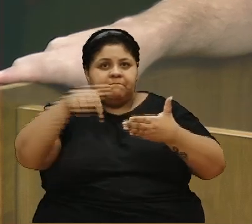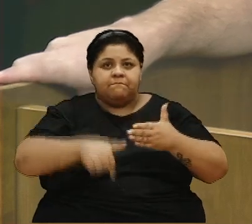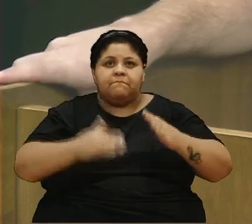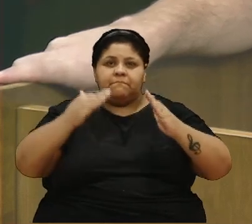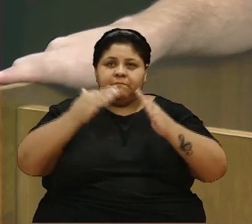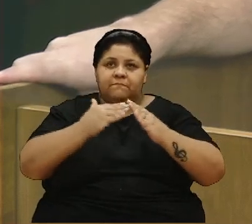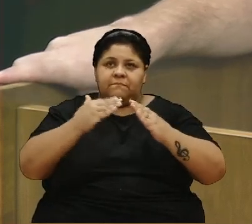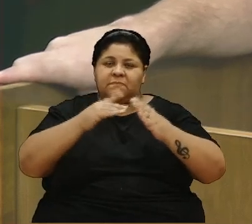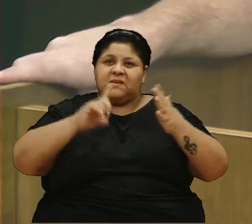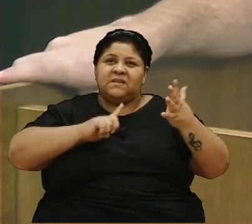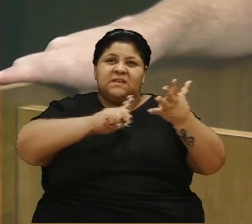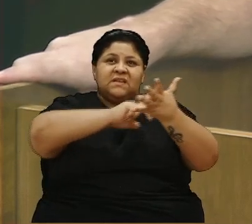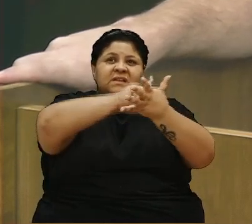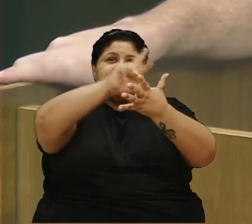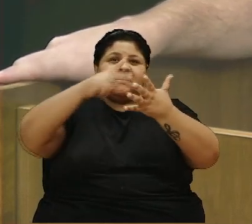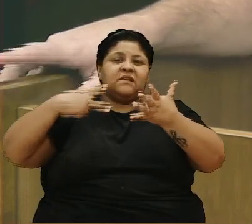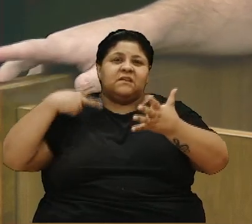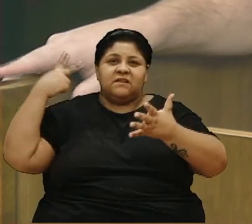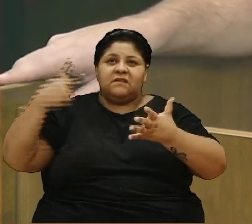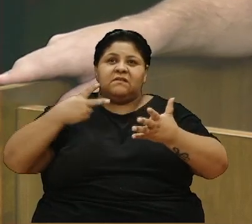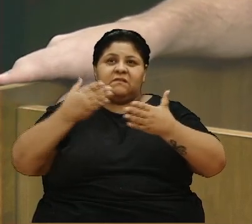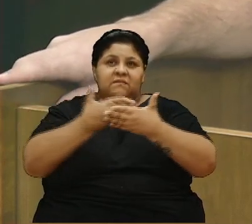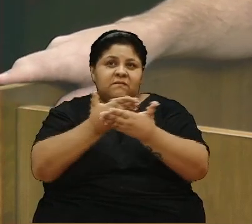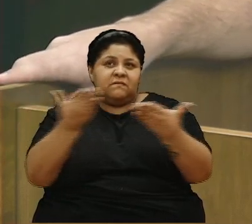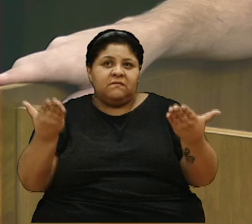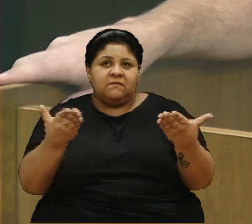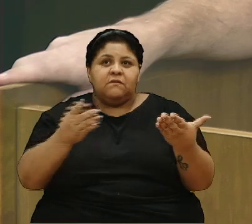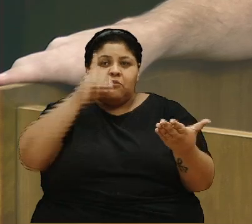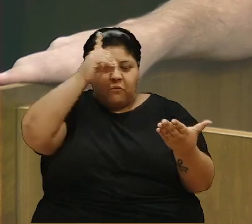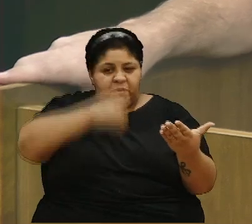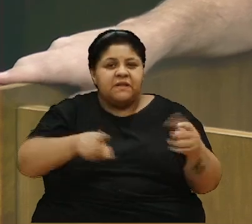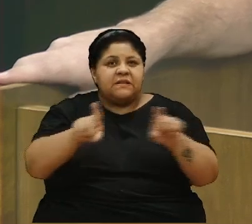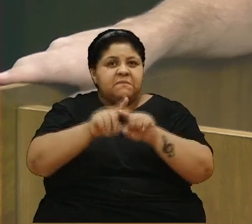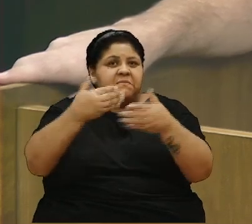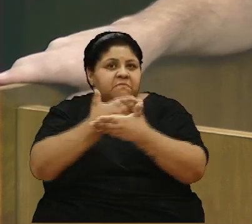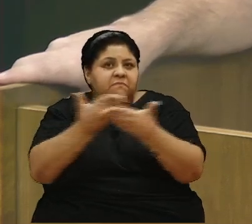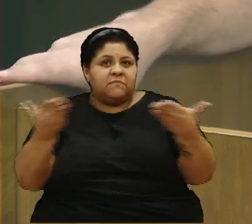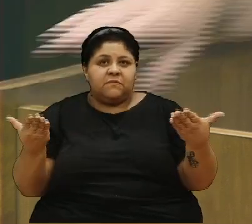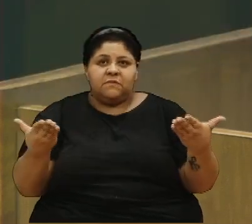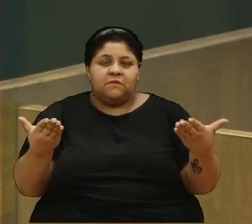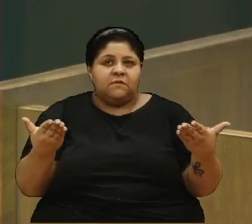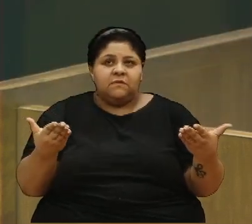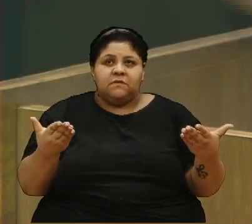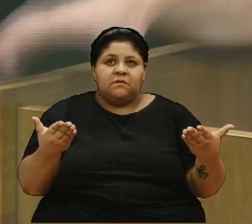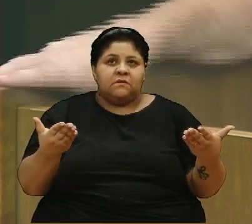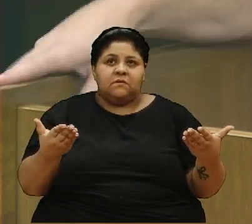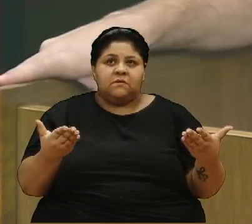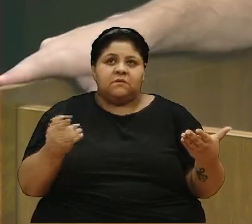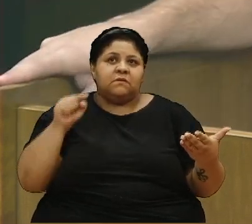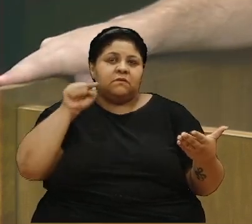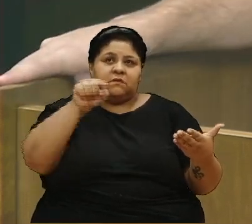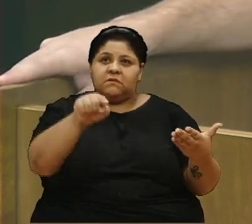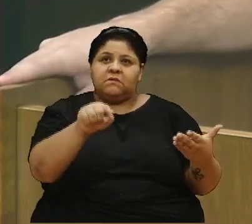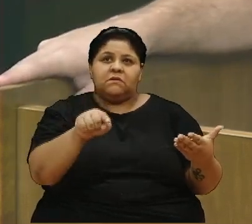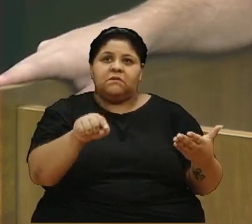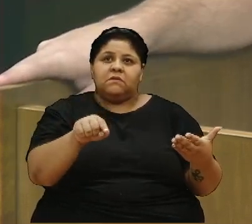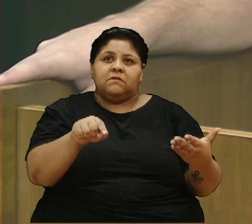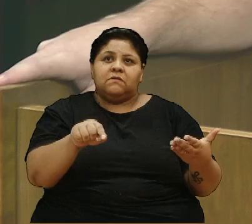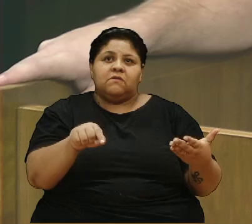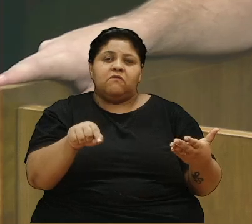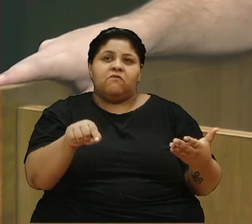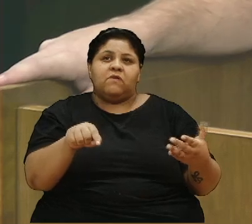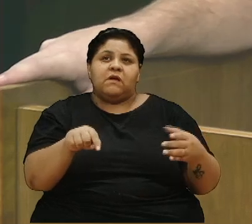Tem diversos vereadores já à disposição de vocês. O meu mandato está à disposição também. Não sou oportunista para ir lá ficar